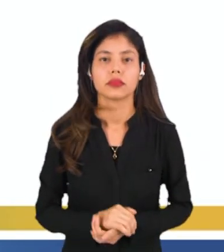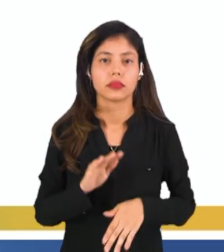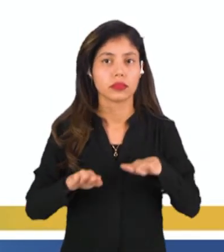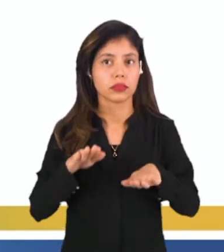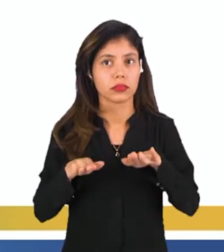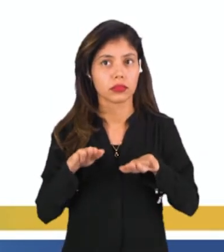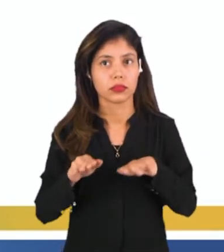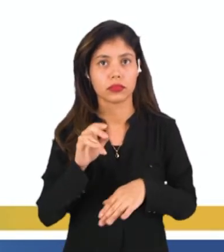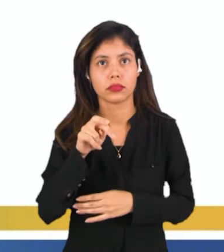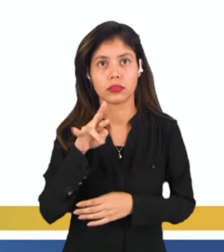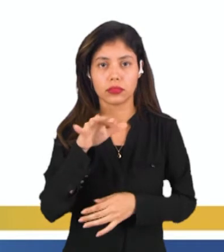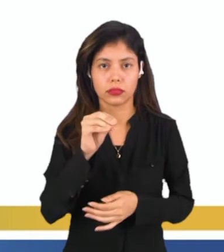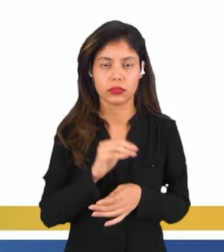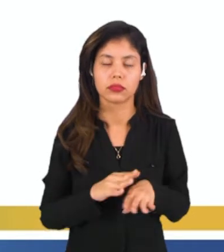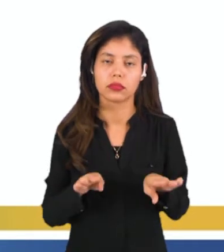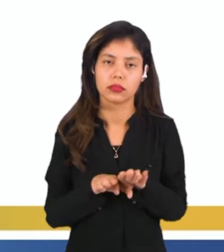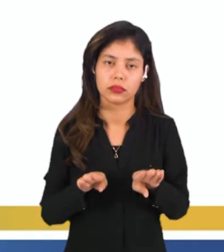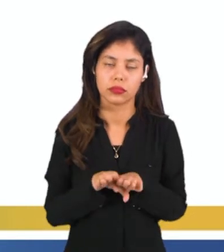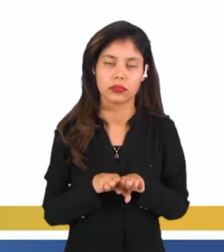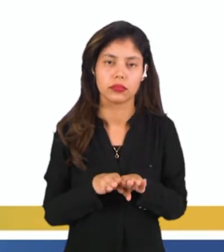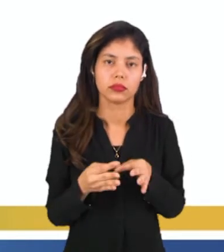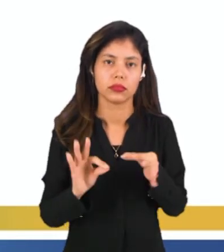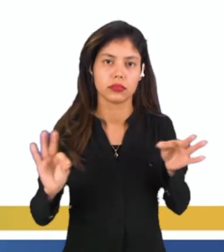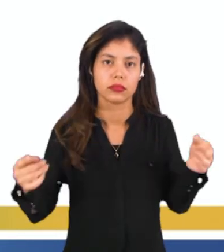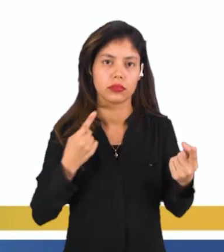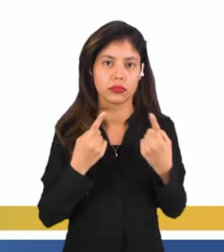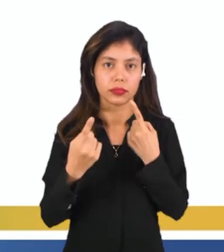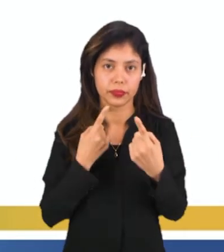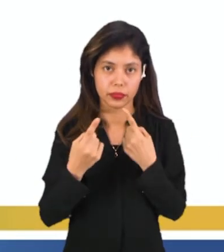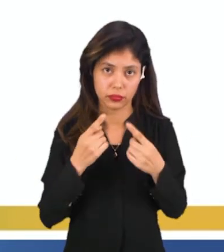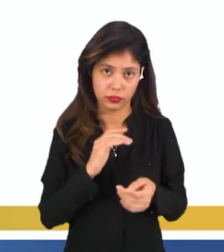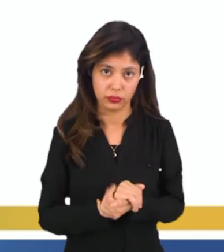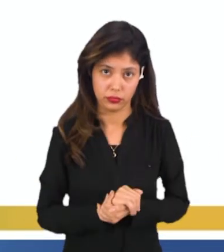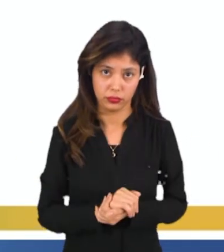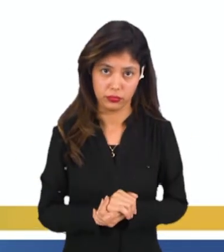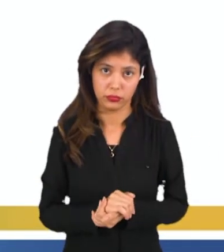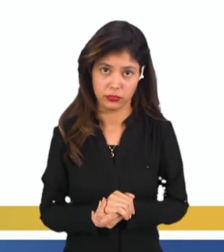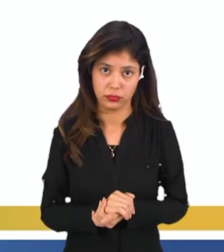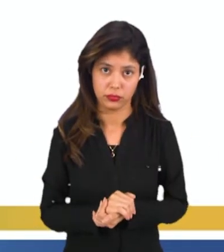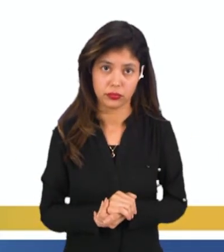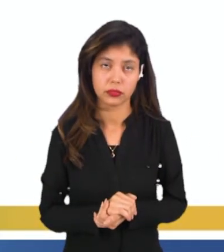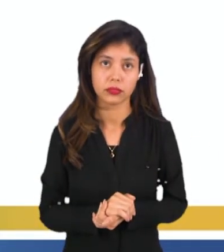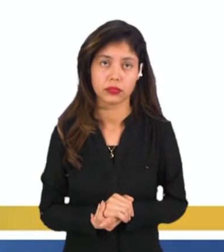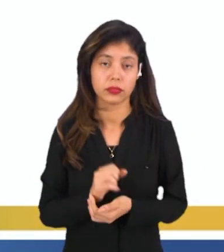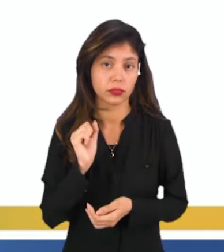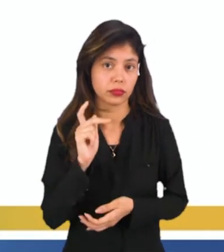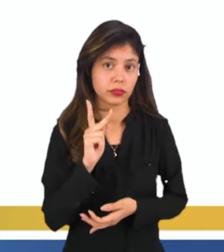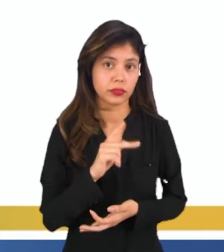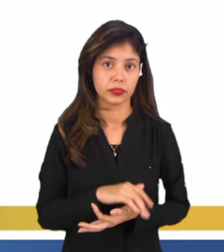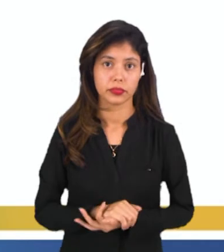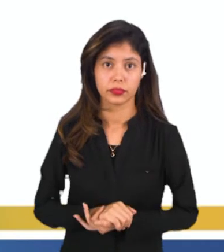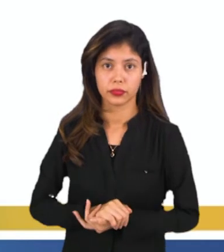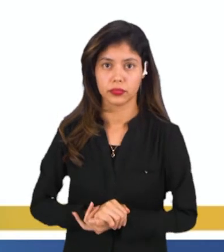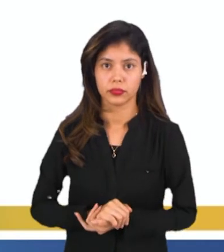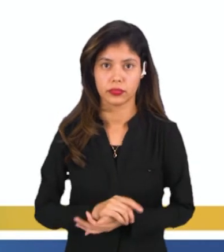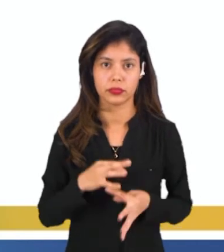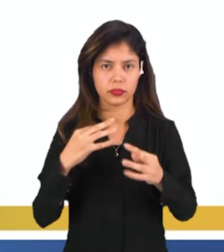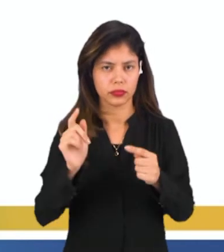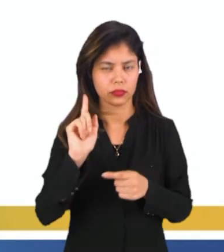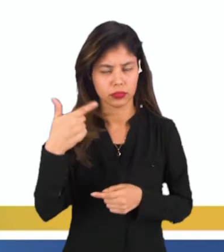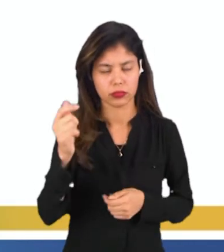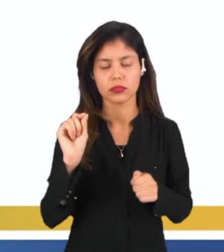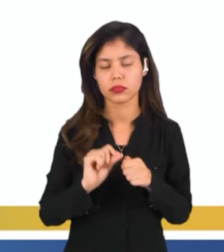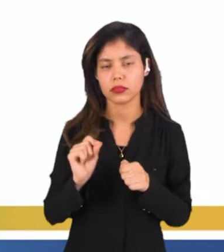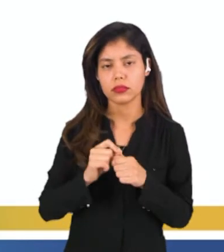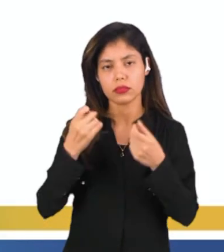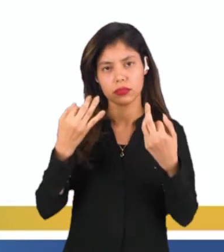maremoto, la espada encendida y discurso de Estocolmo, ¿ok? Esas son las obras que están